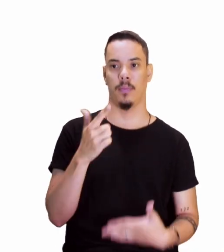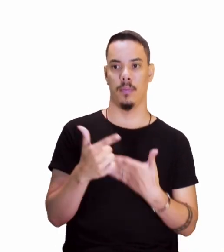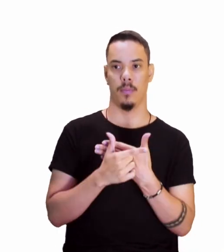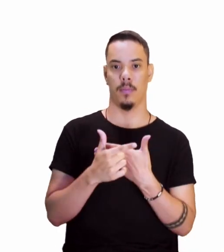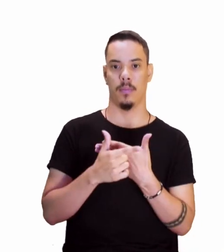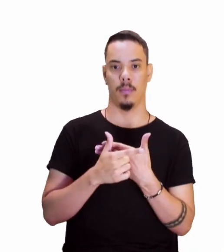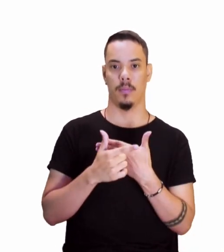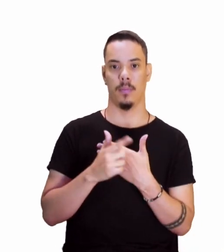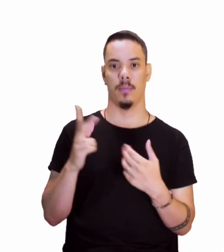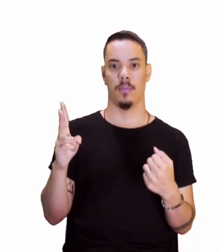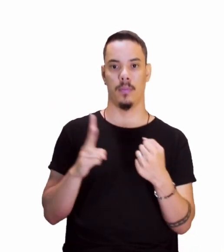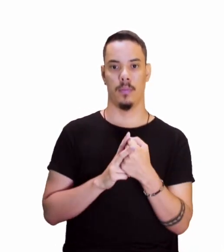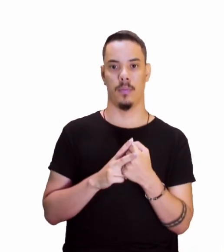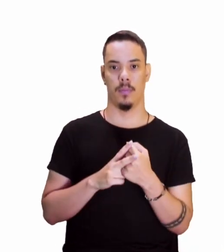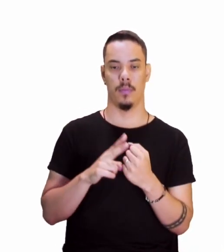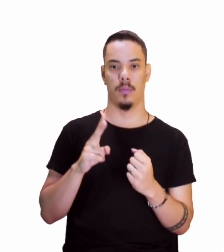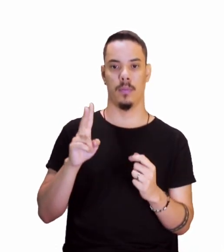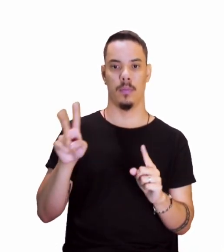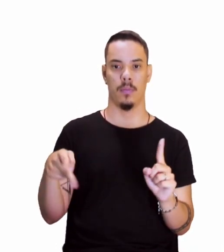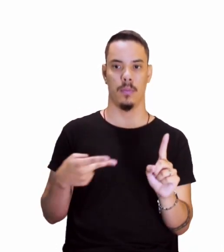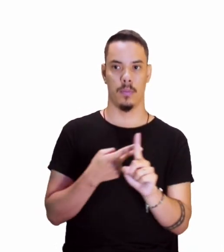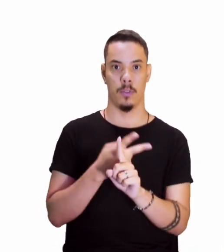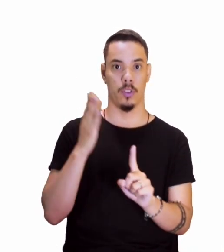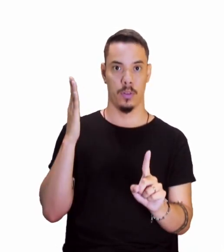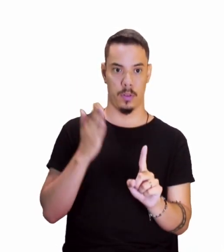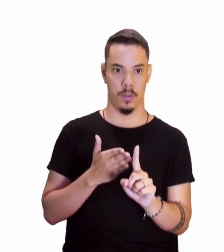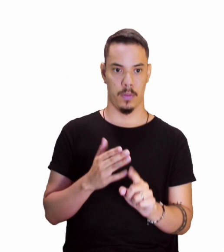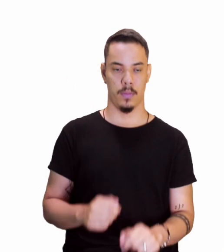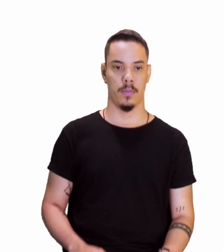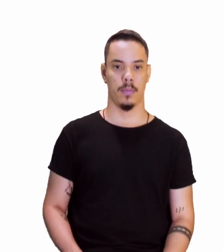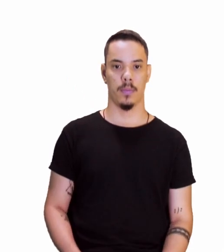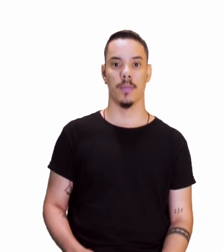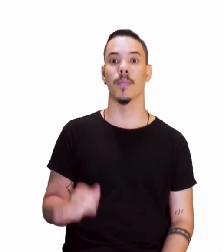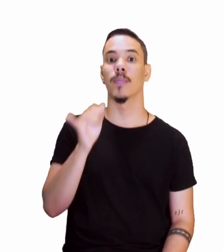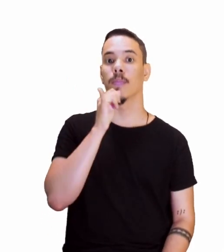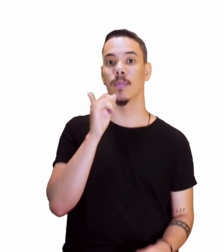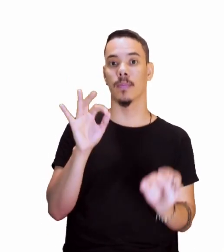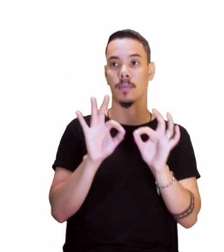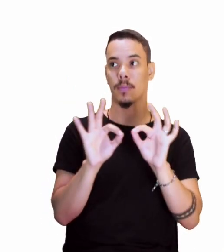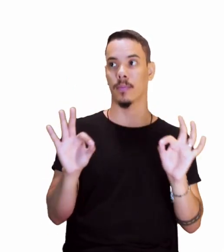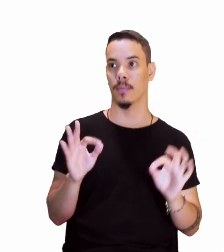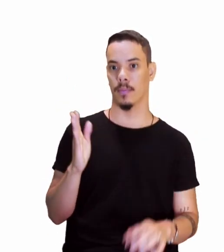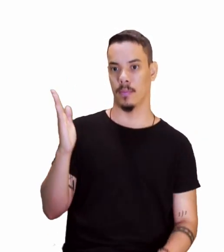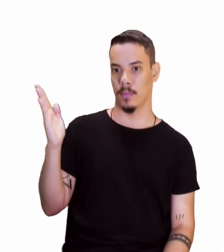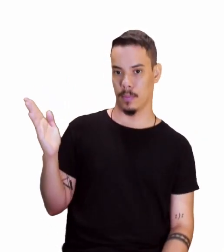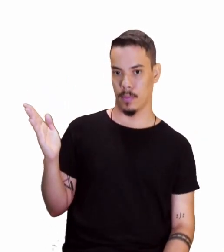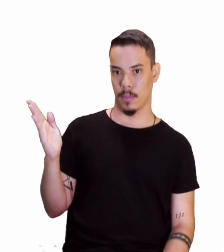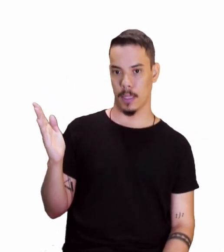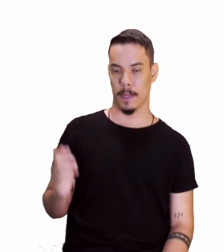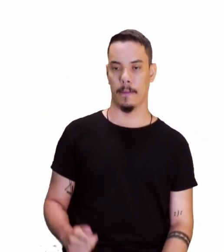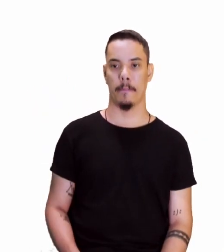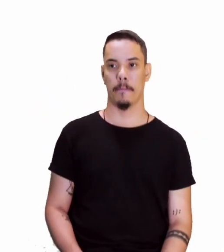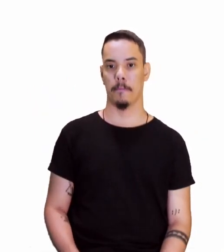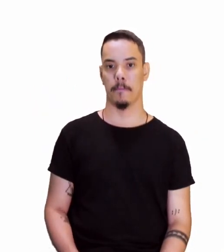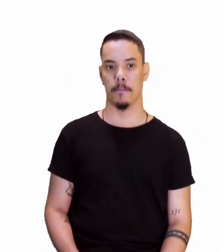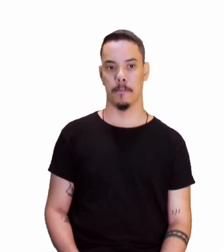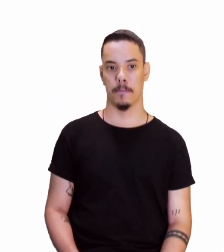de verbo transitivo direto. Aqui, ó, Calisto aspirou o aroma das flores.